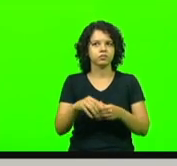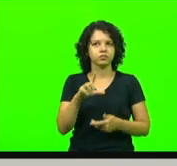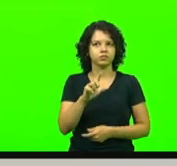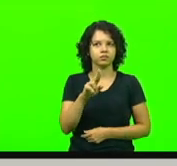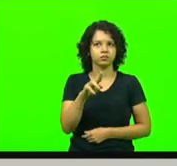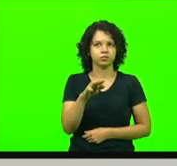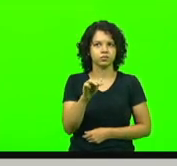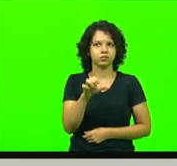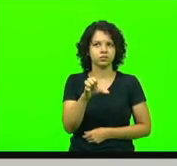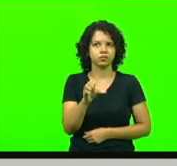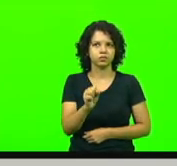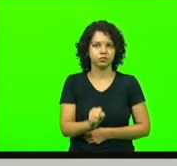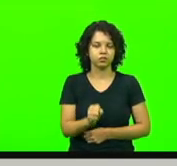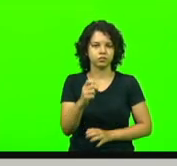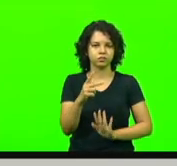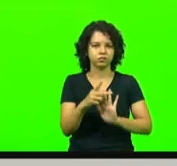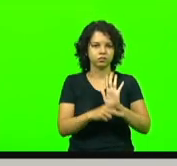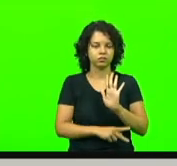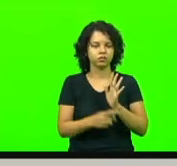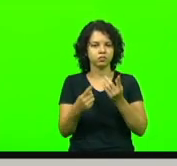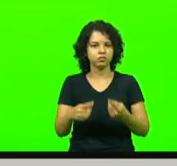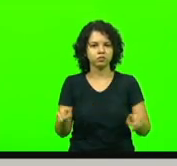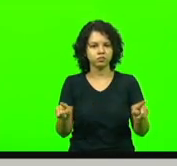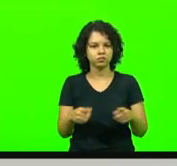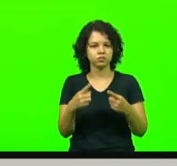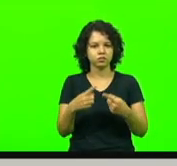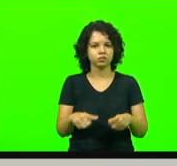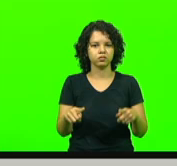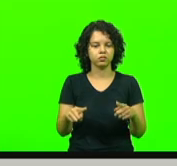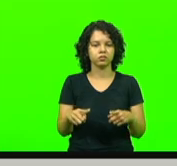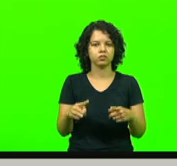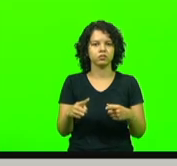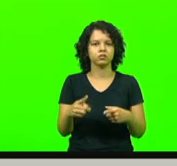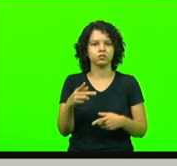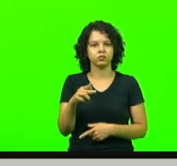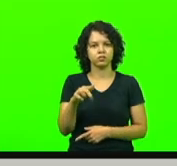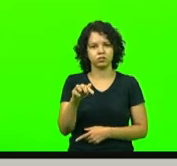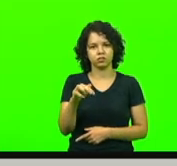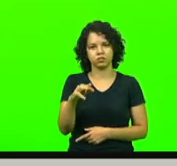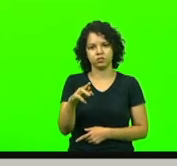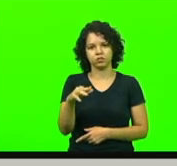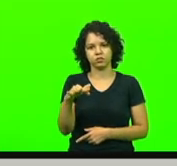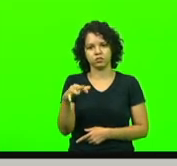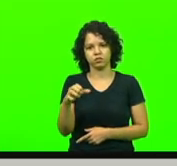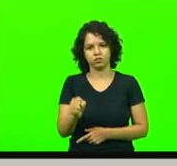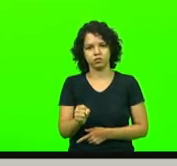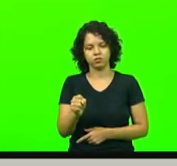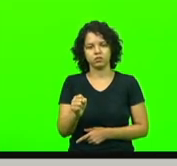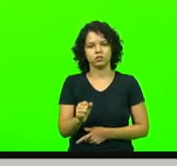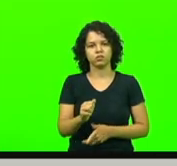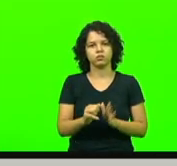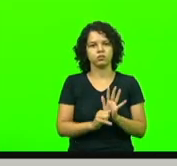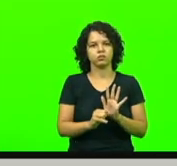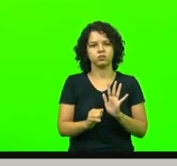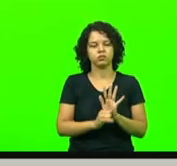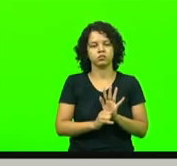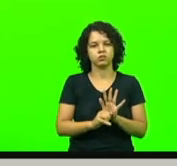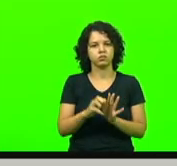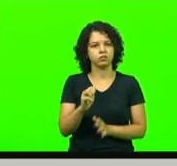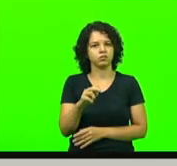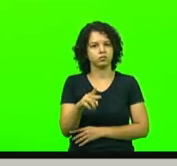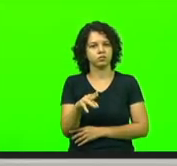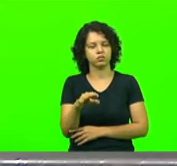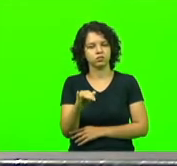Soares pelo projeto musical Querência, selecionado pelo edital Aldir Blanc